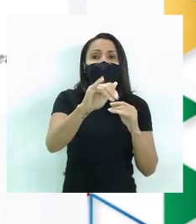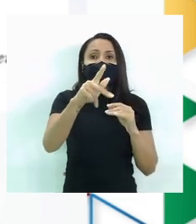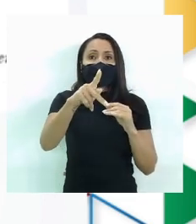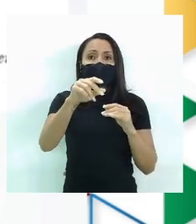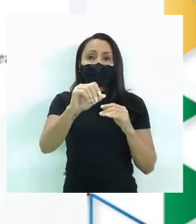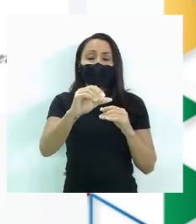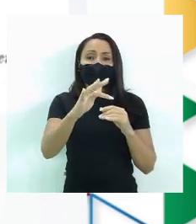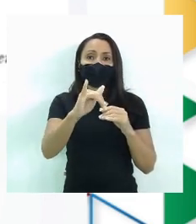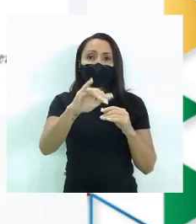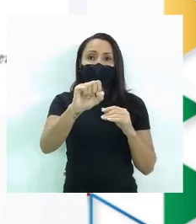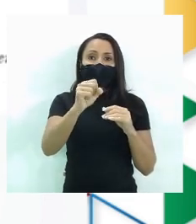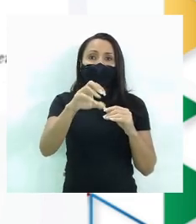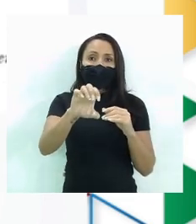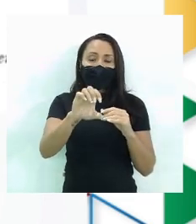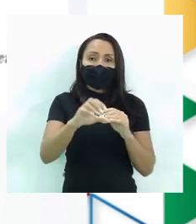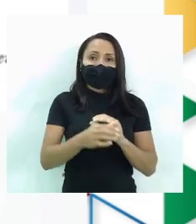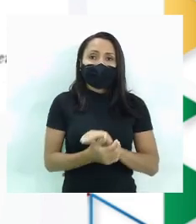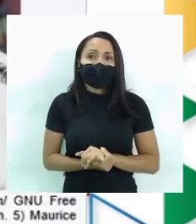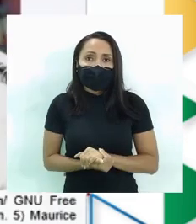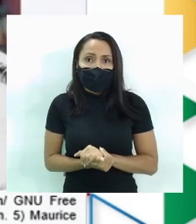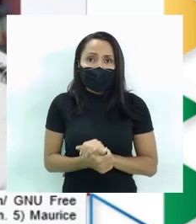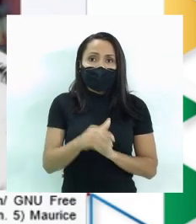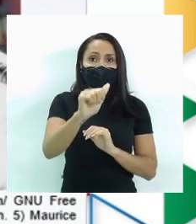a adenohipófise, tá certo?